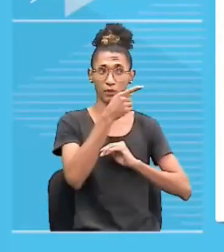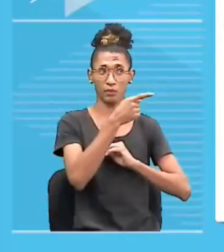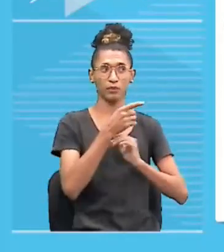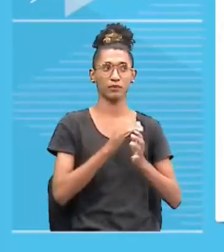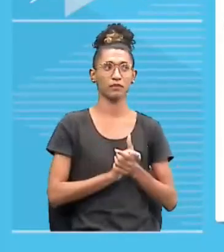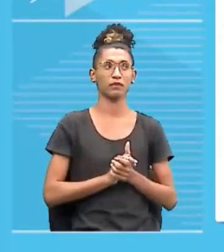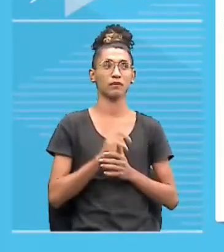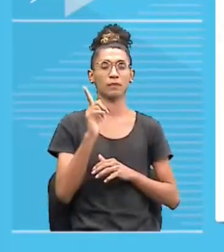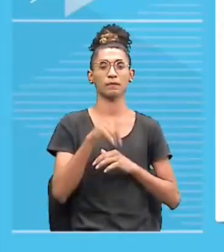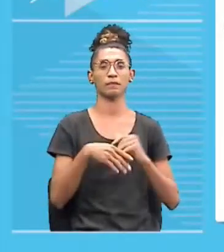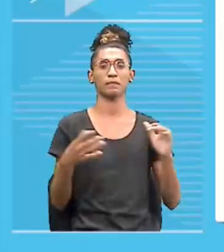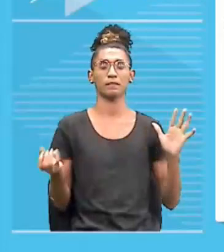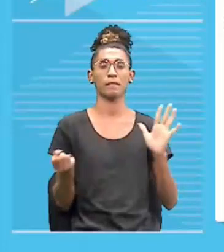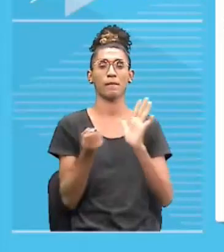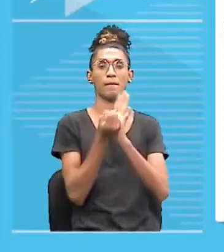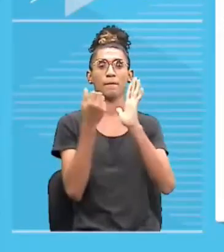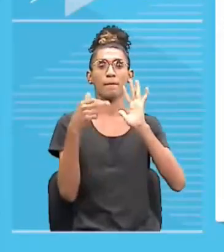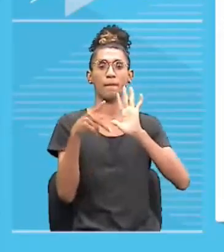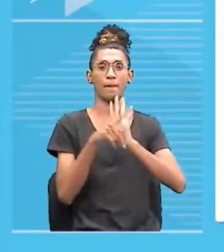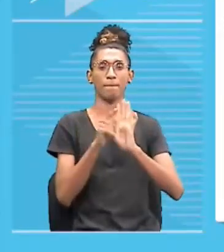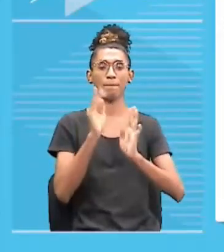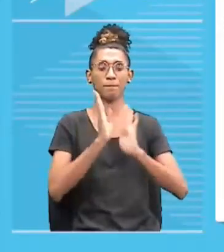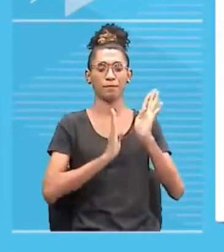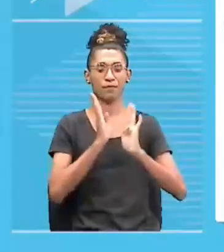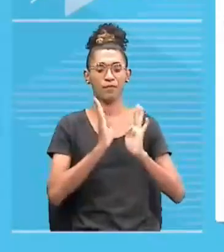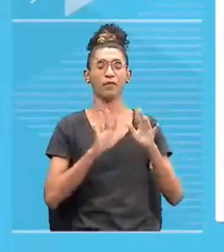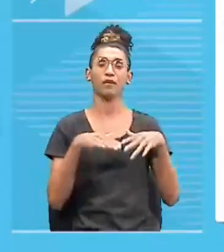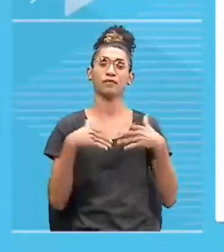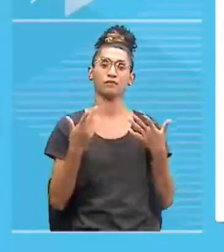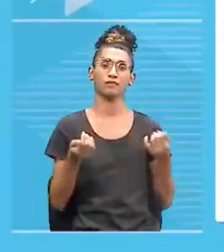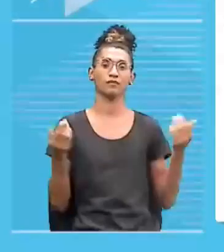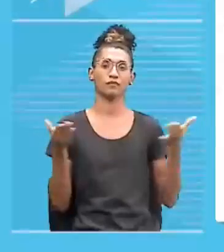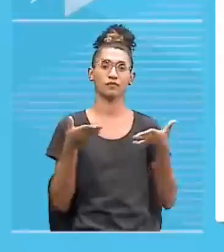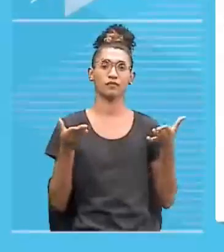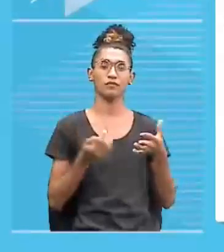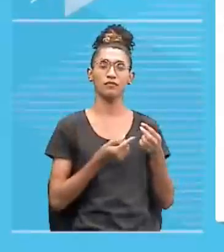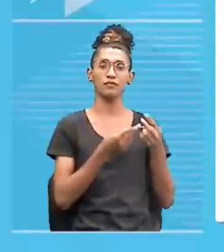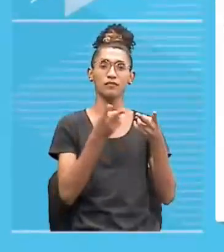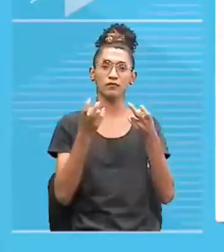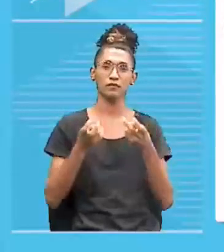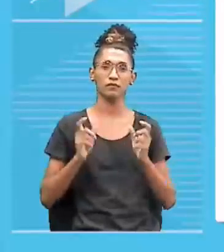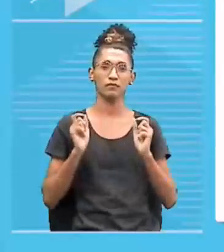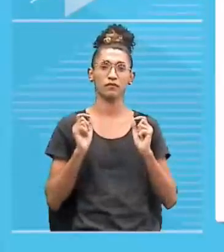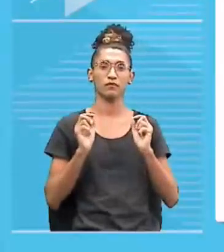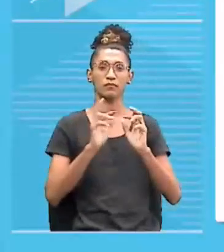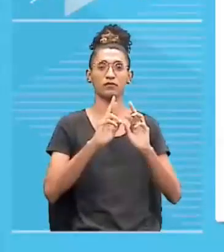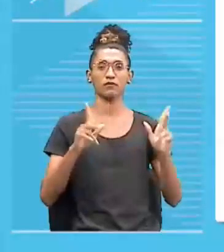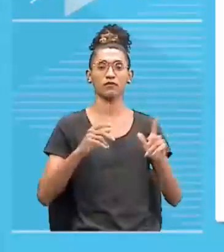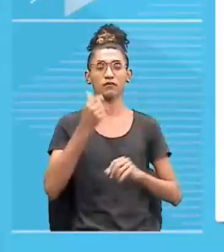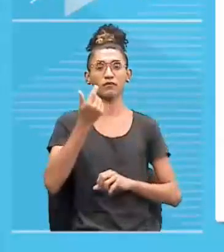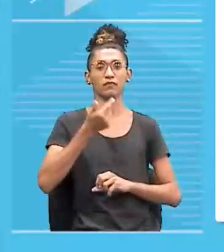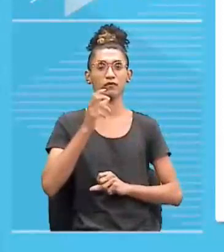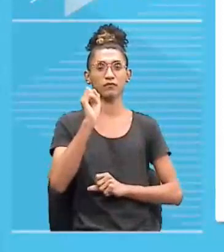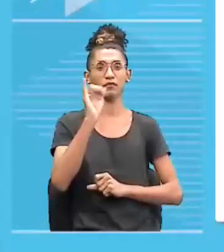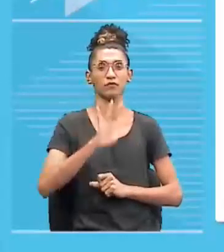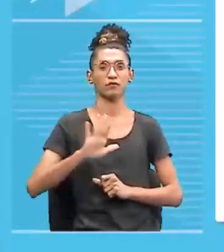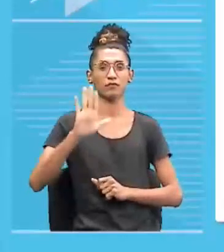aqui foi um marco nessa época. Agora, vejam aí a diferença dessa segunda imagem.